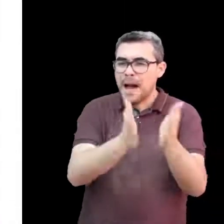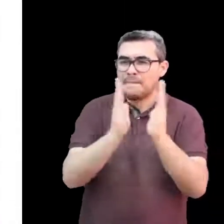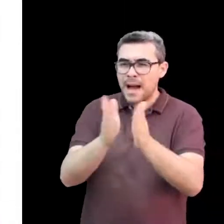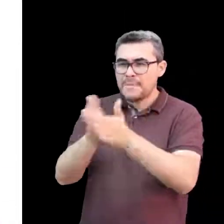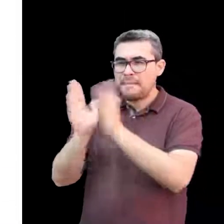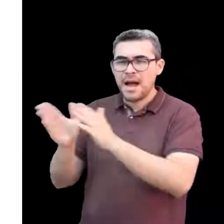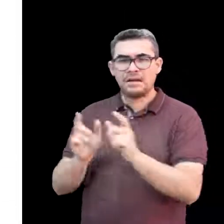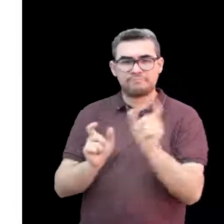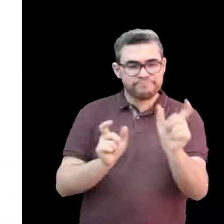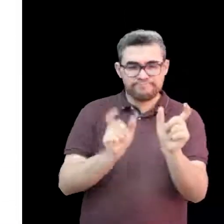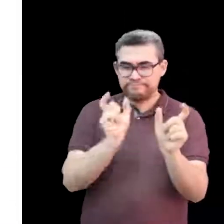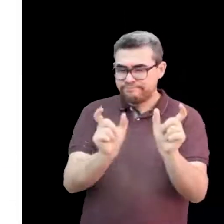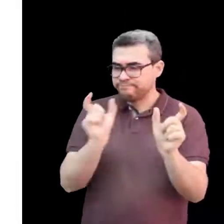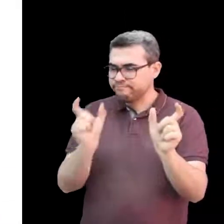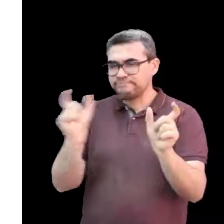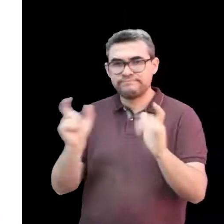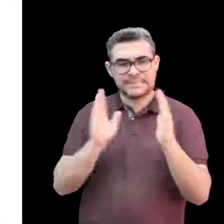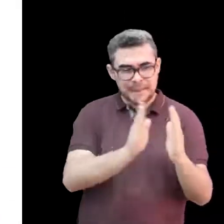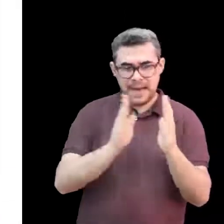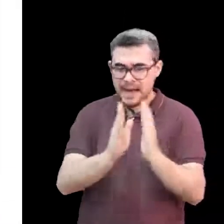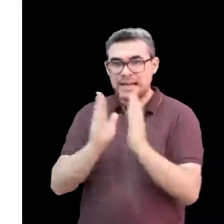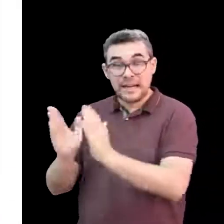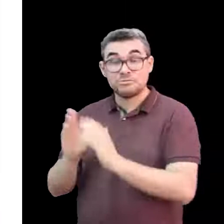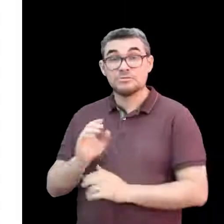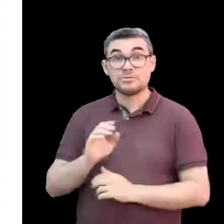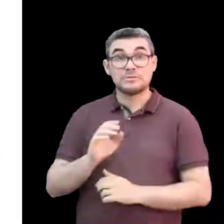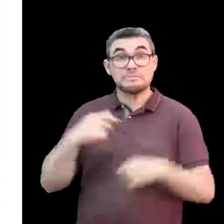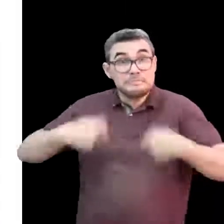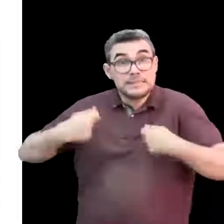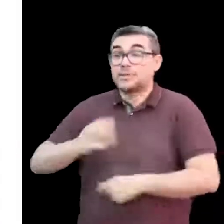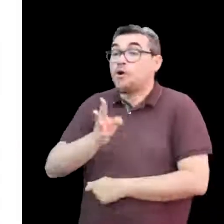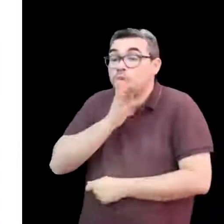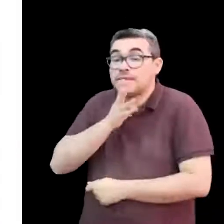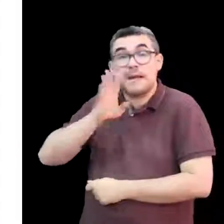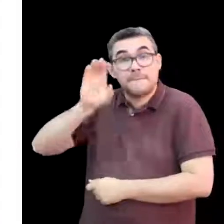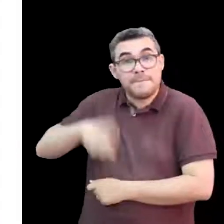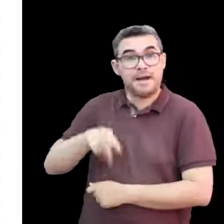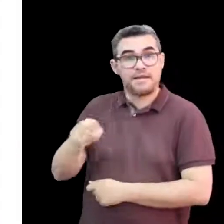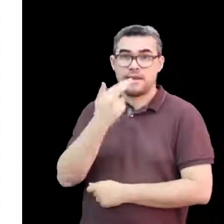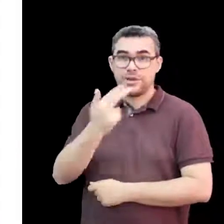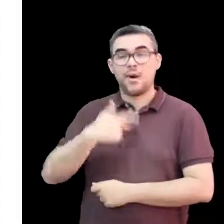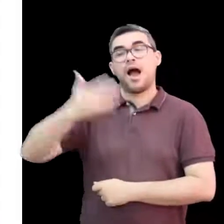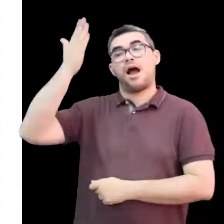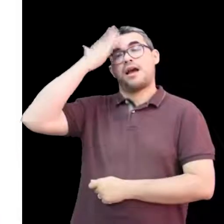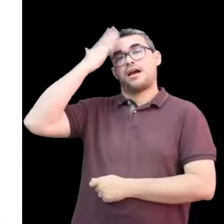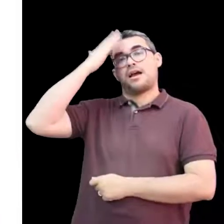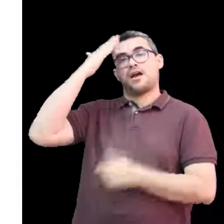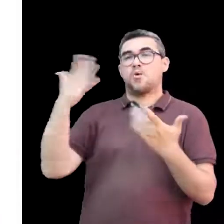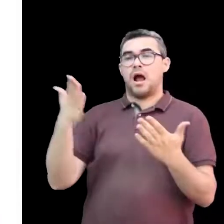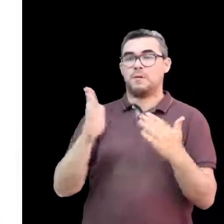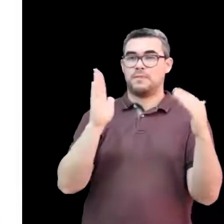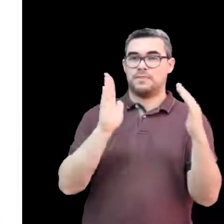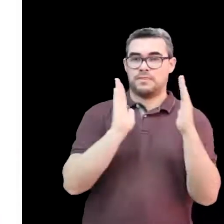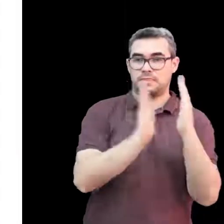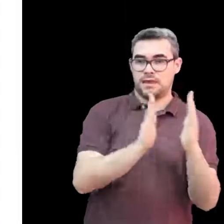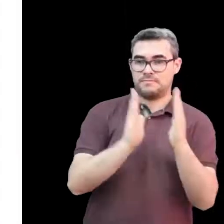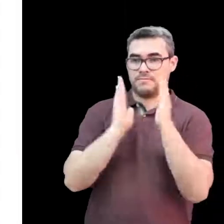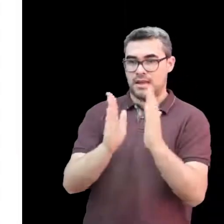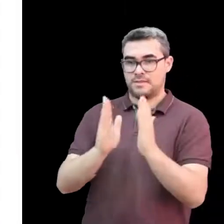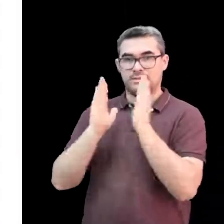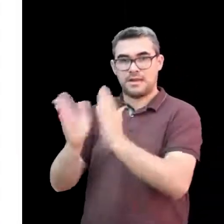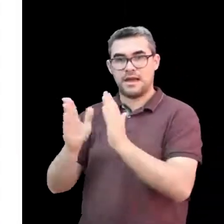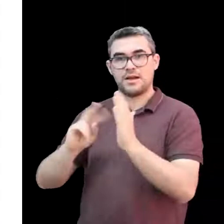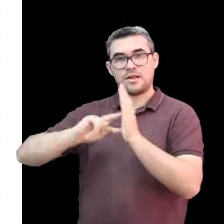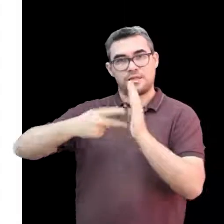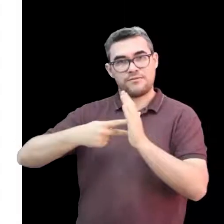sentido. Só o princípio do valor, que governa a língua, dá a você o conhecimento para recortar as porções de sonoridade